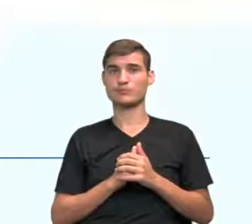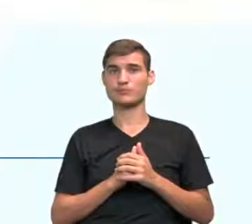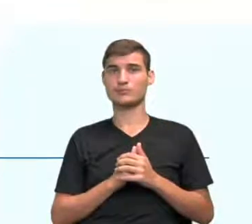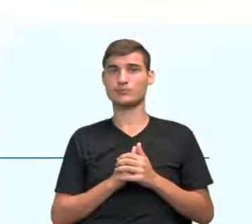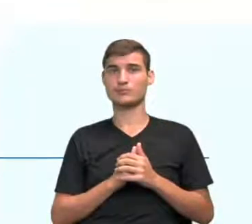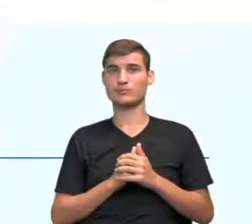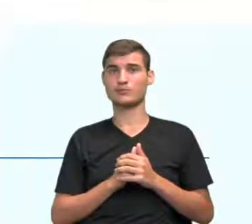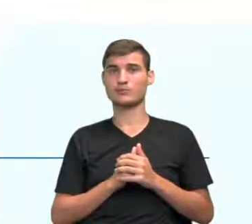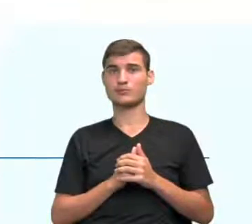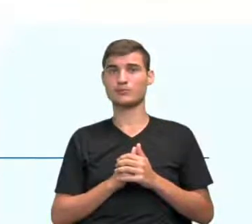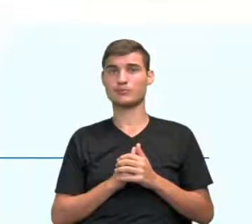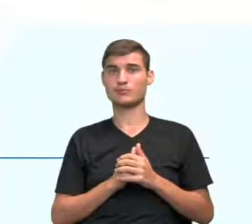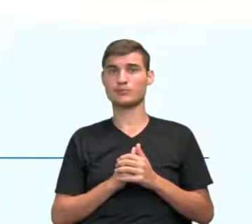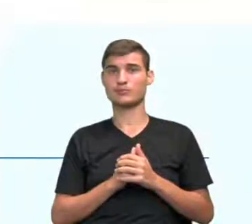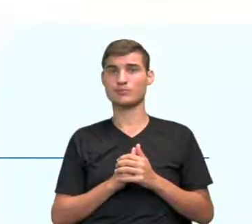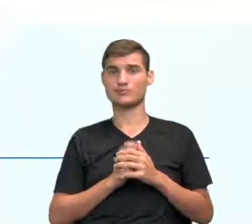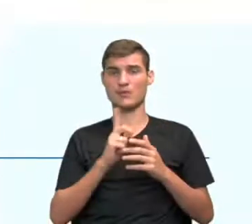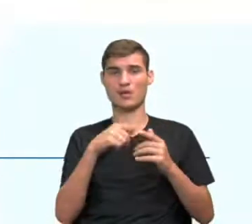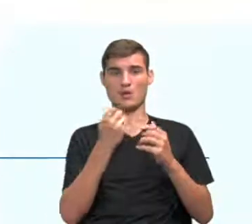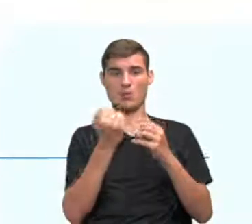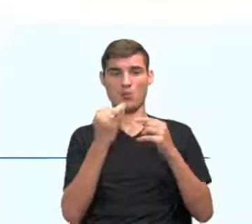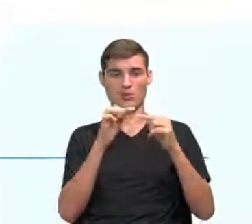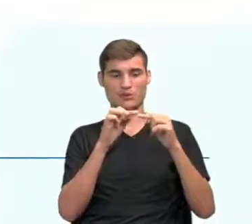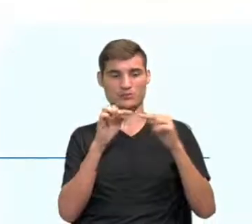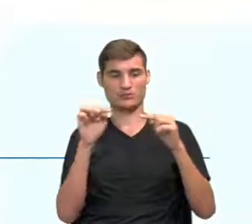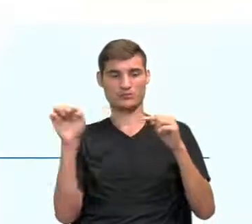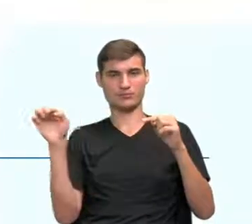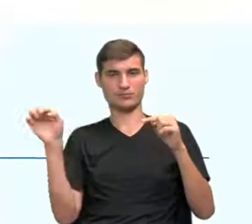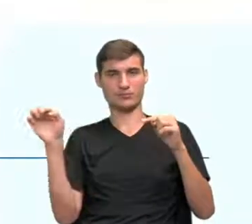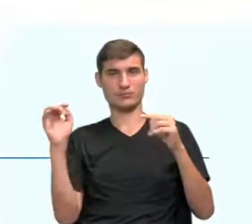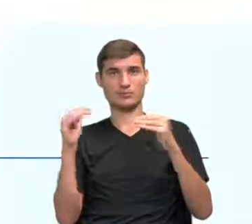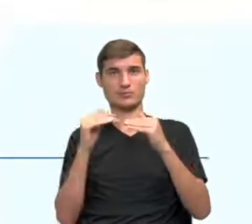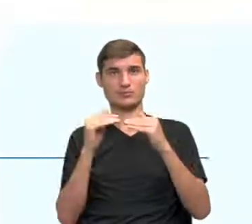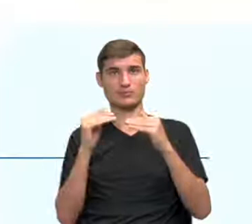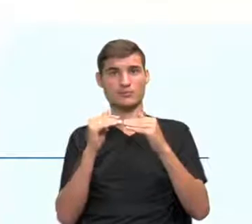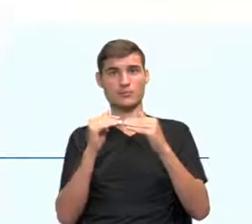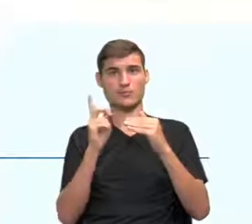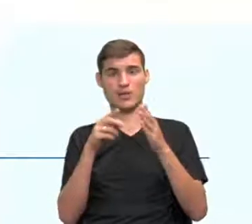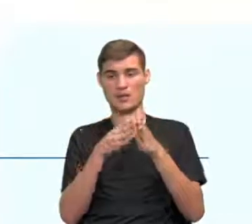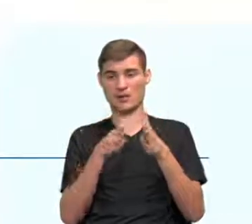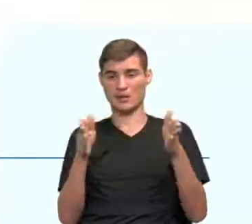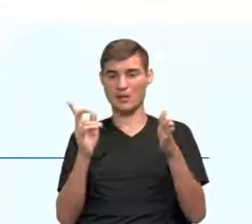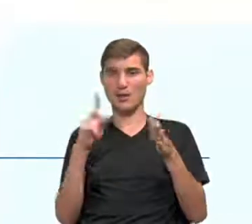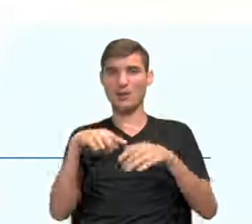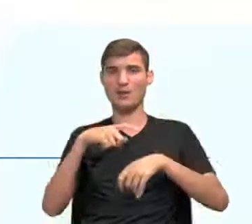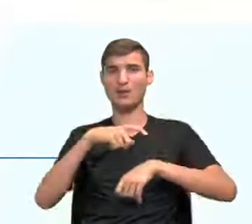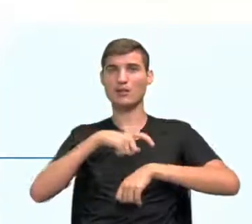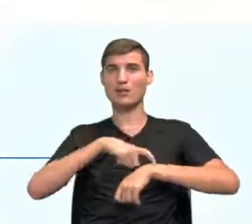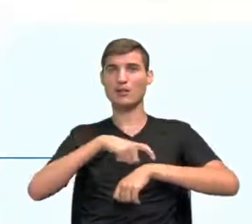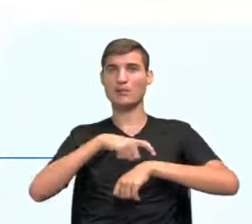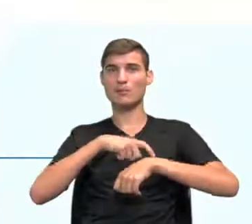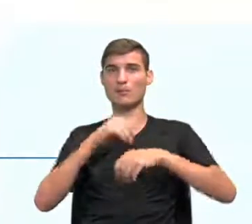aqui. O período, que é o tempo